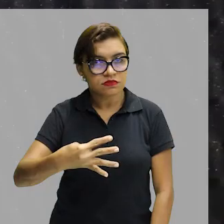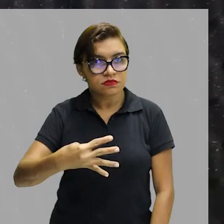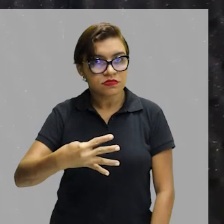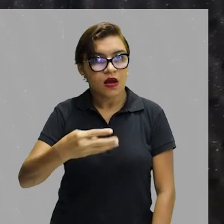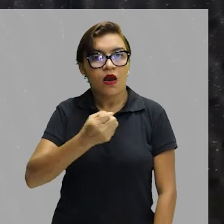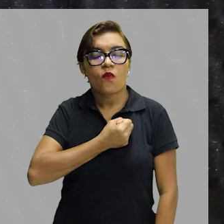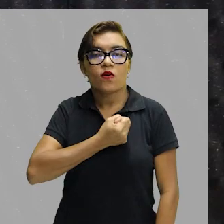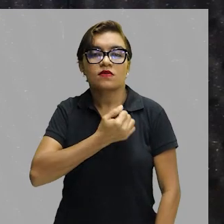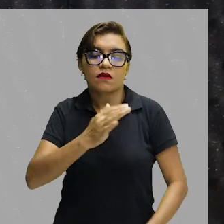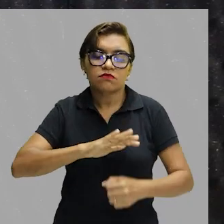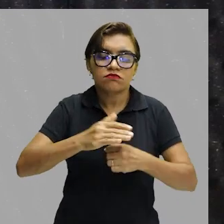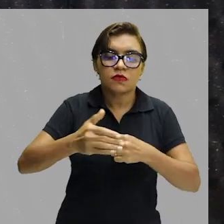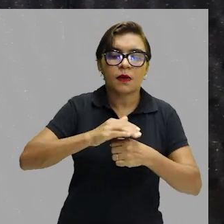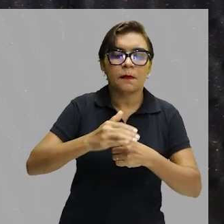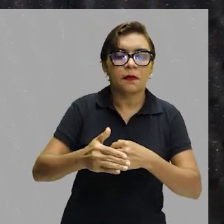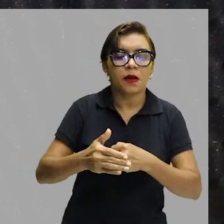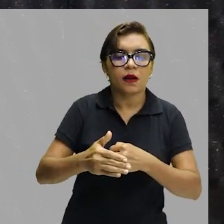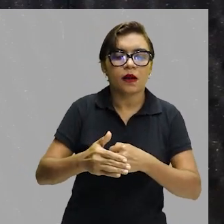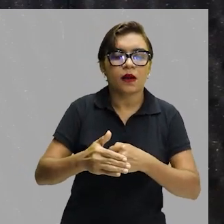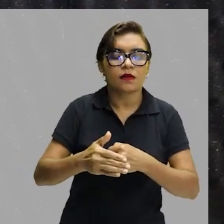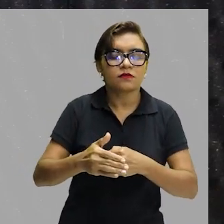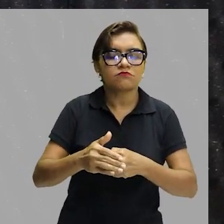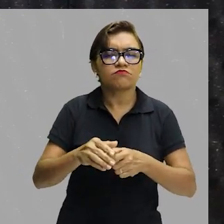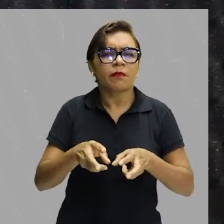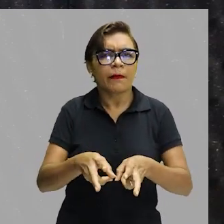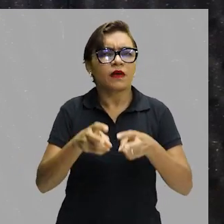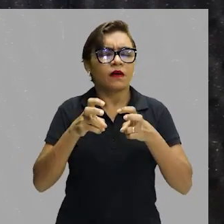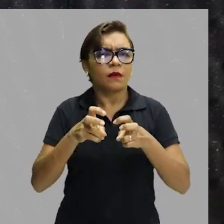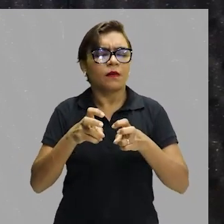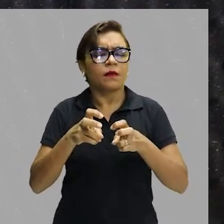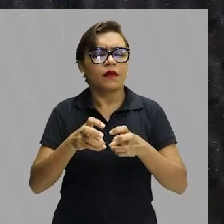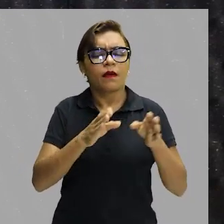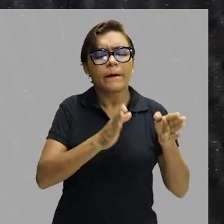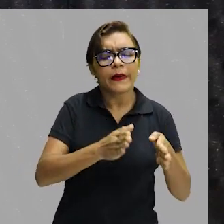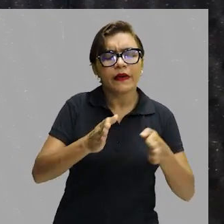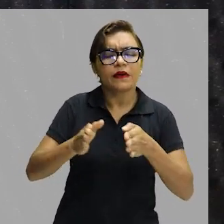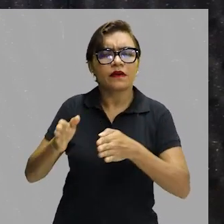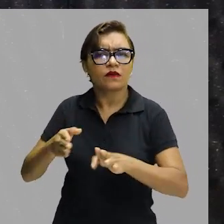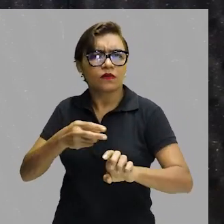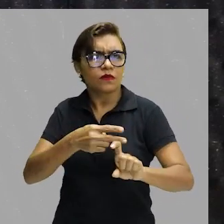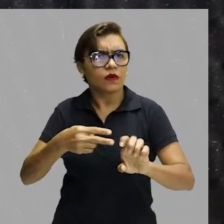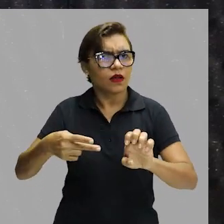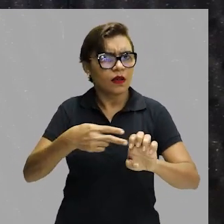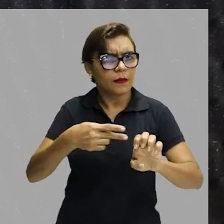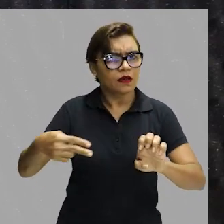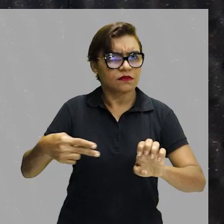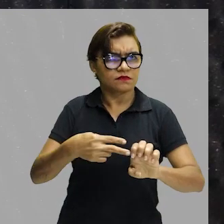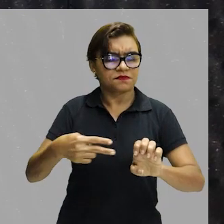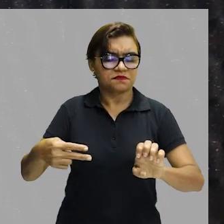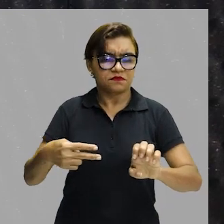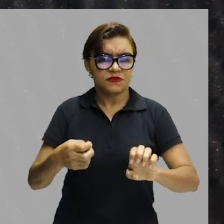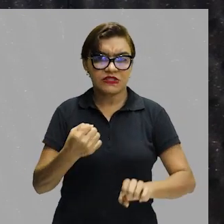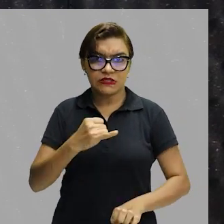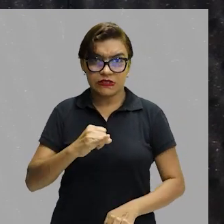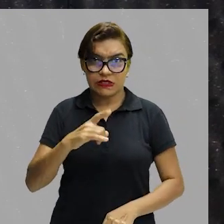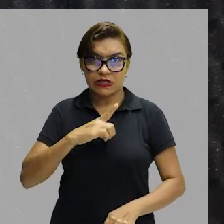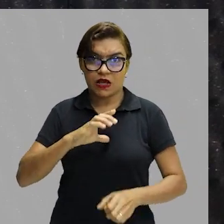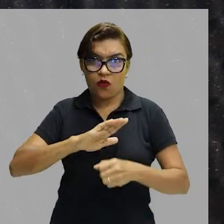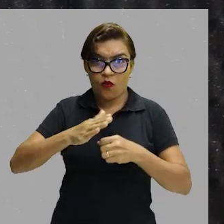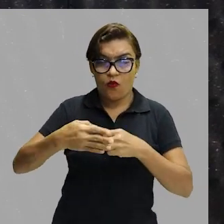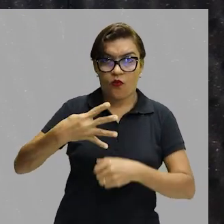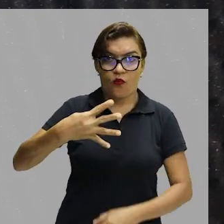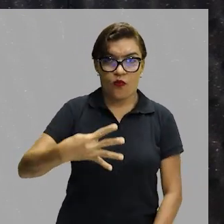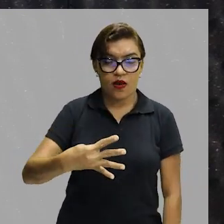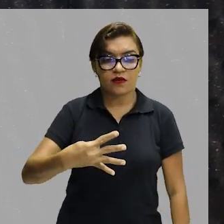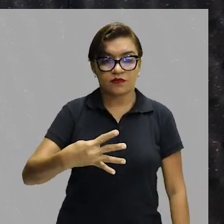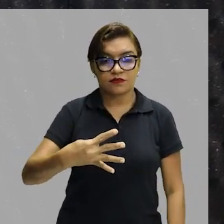quantidade de camadas vai me dar o período do elemento. Se o elemento apresenta 4 camadas, bingo, ele vai